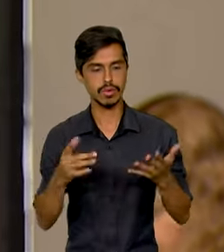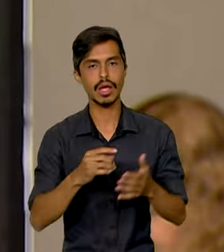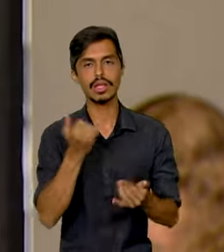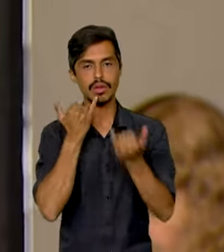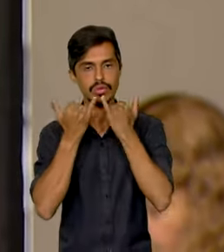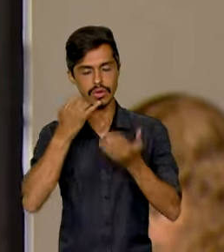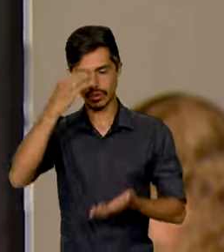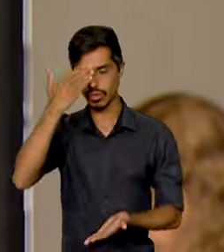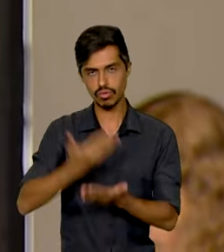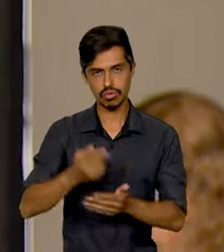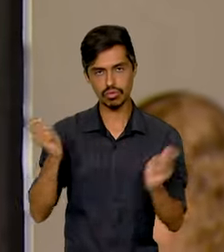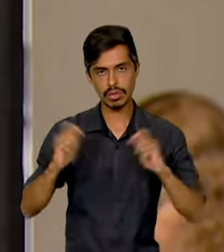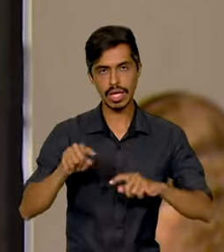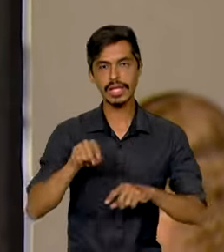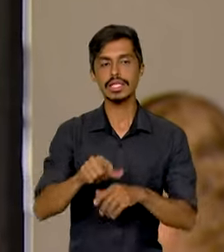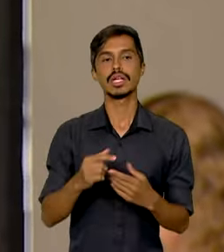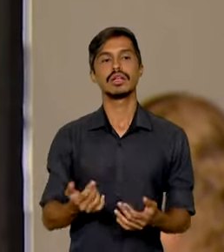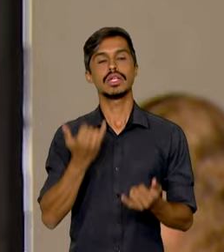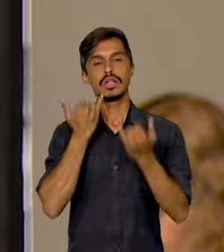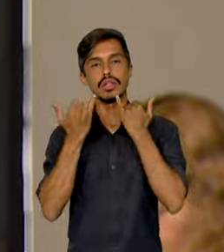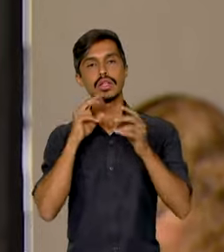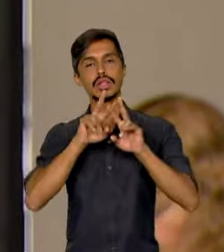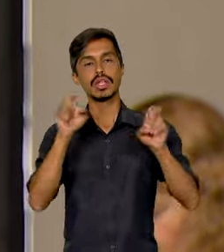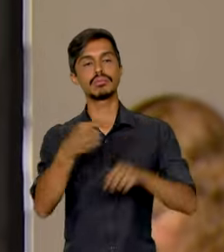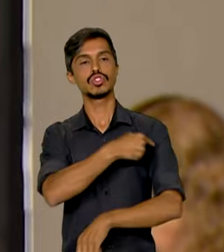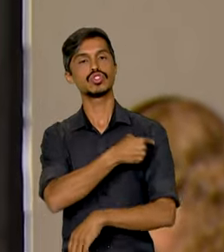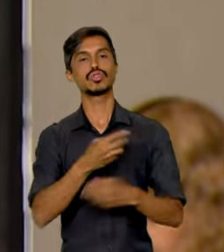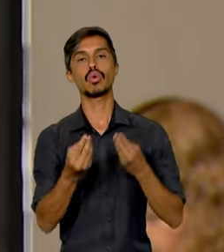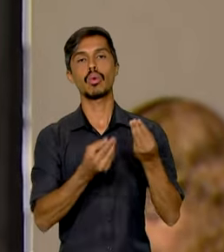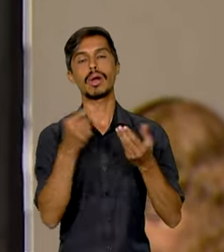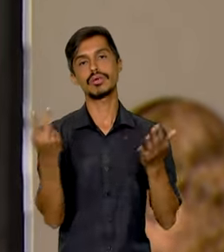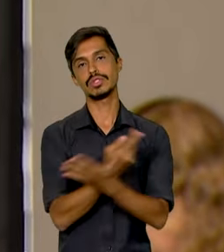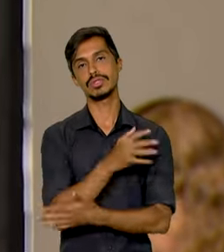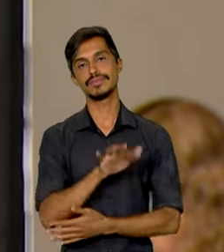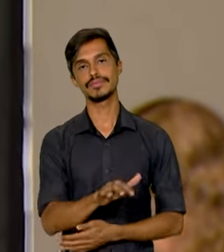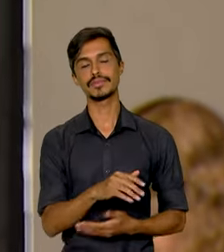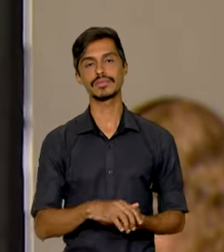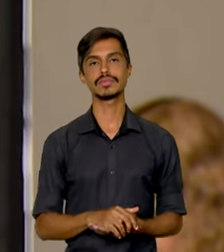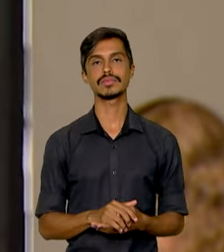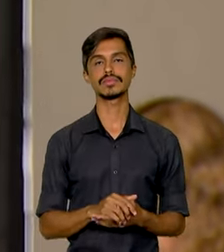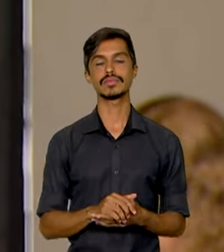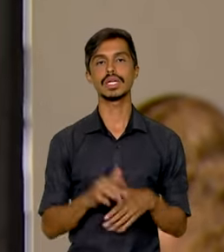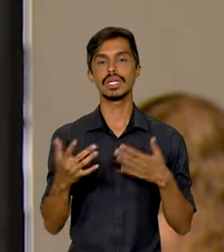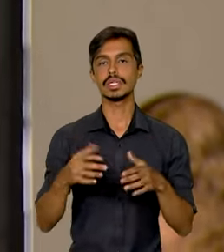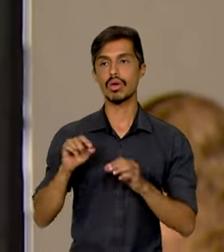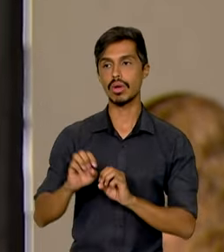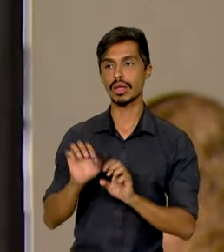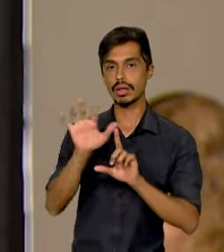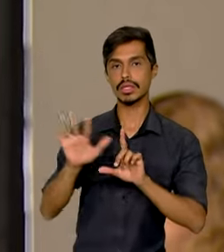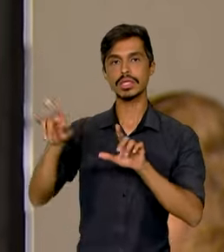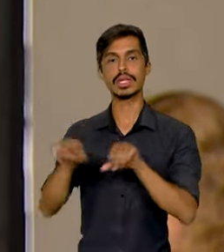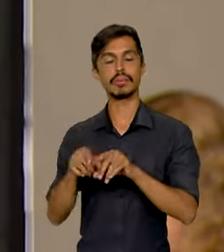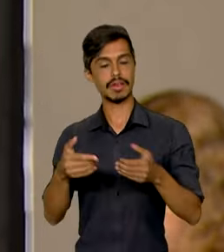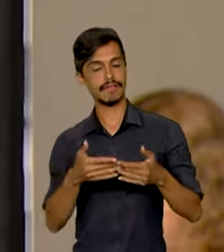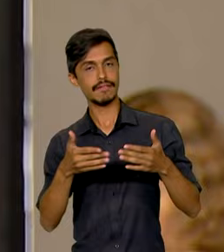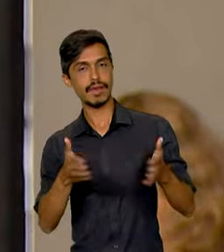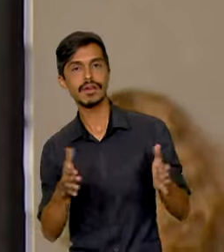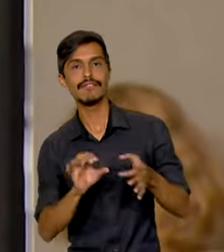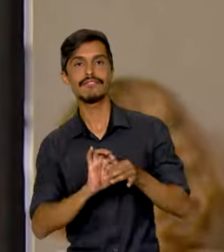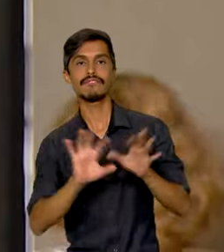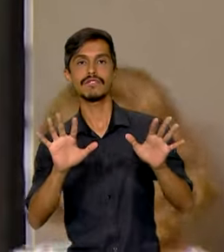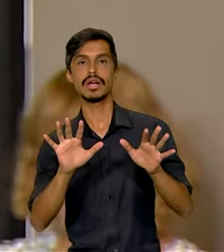confiáveis sobre imunizações e políticas de saúde pública. A plataforma também facilitará o acesso